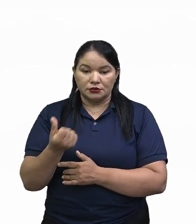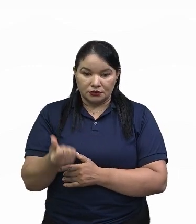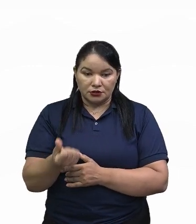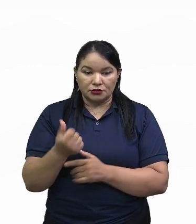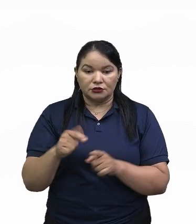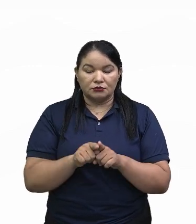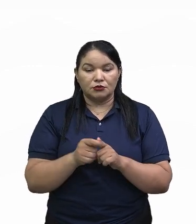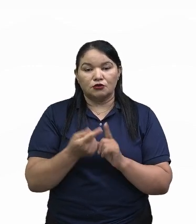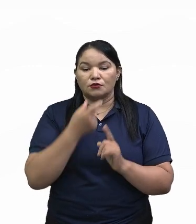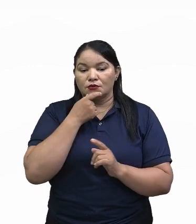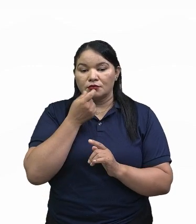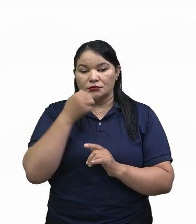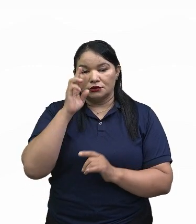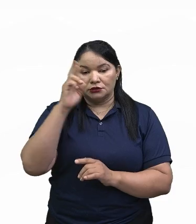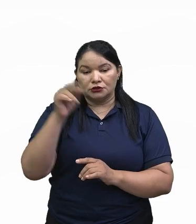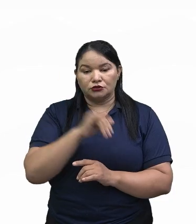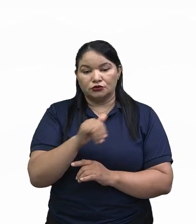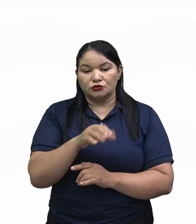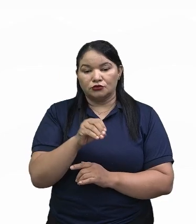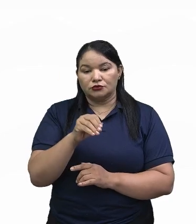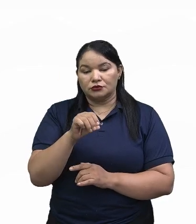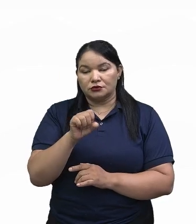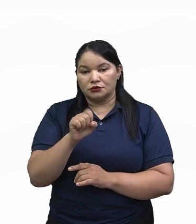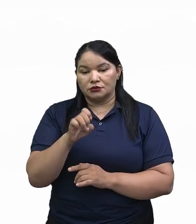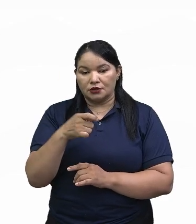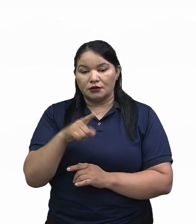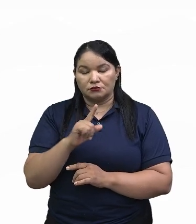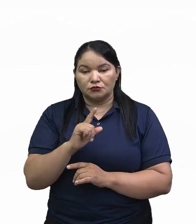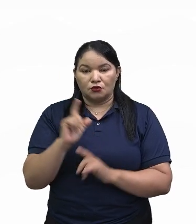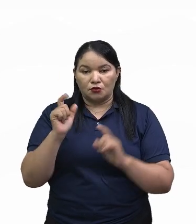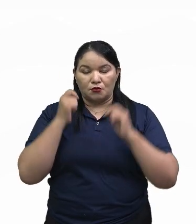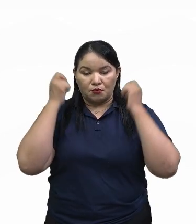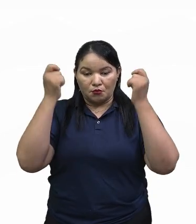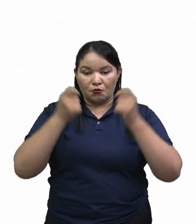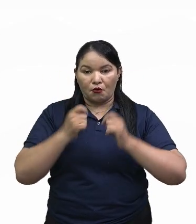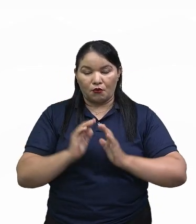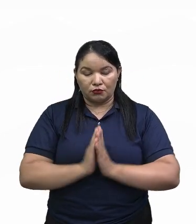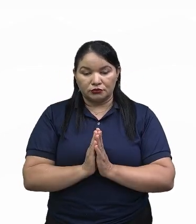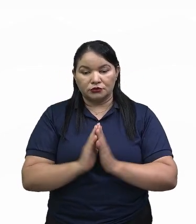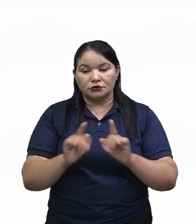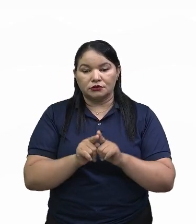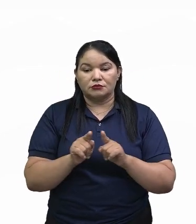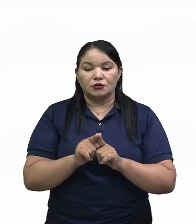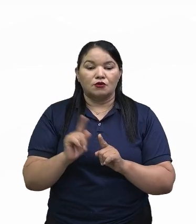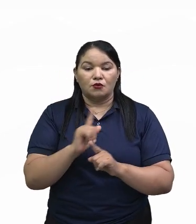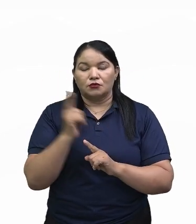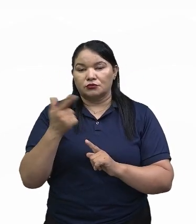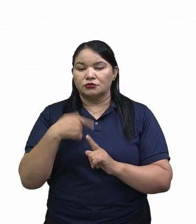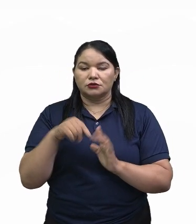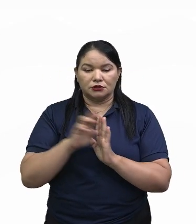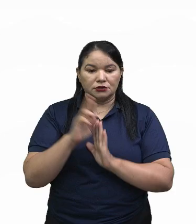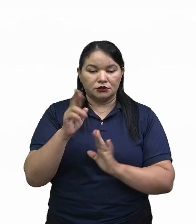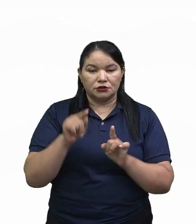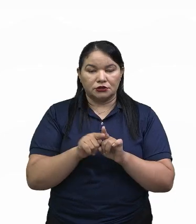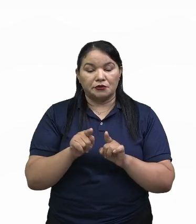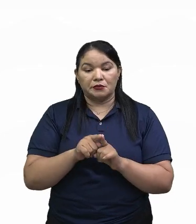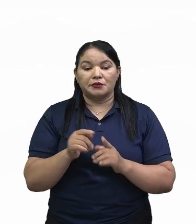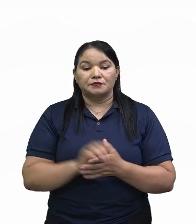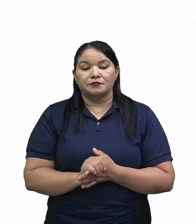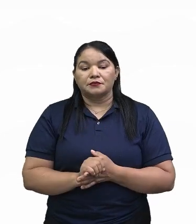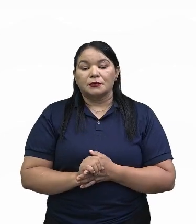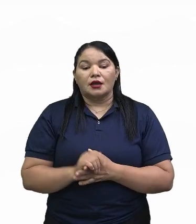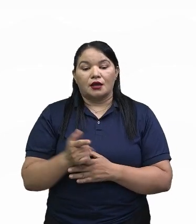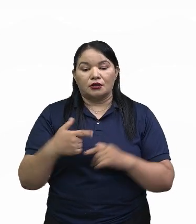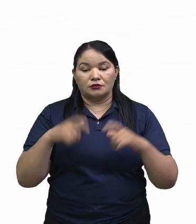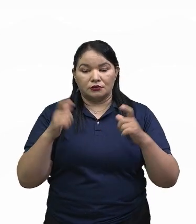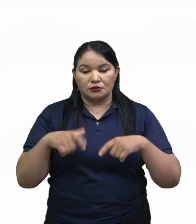apresentou como liderança o monge José Maria e outros líderes messiânicos, tá? A sua localização, né, a localização